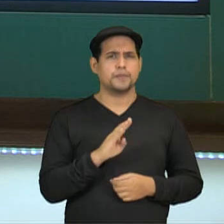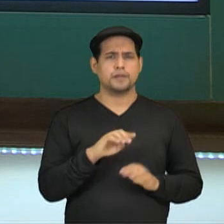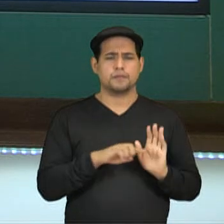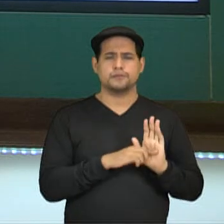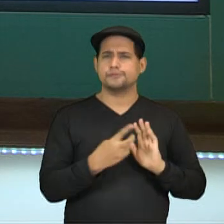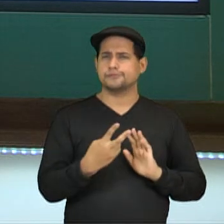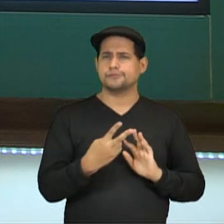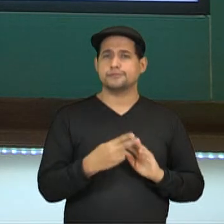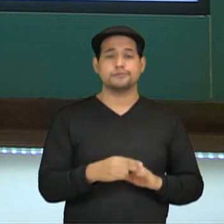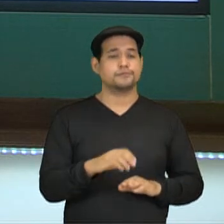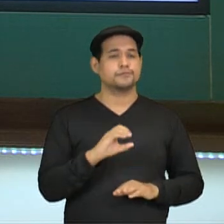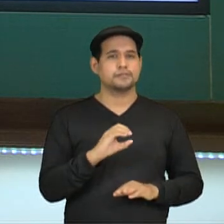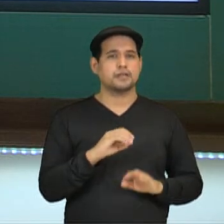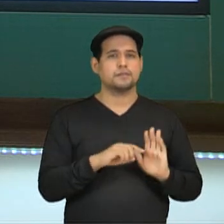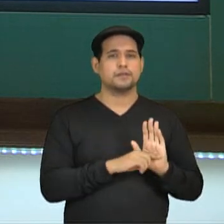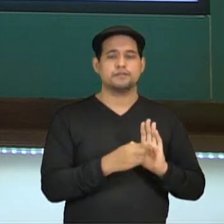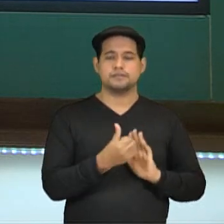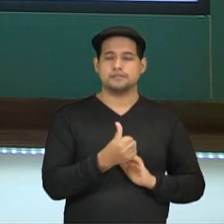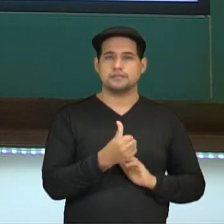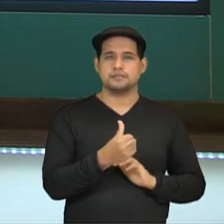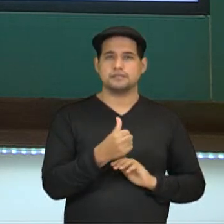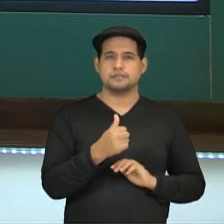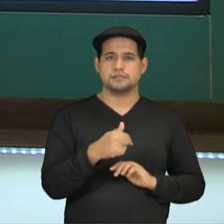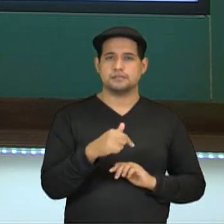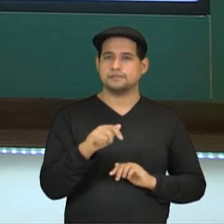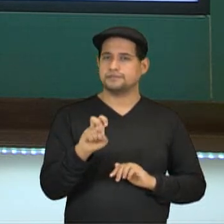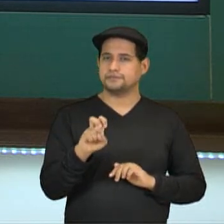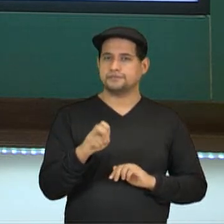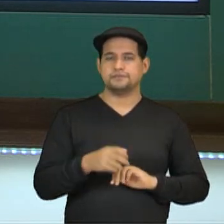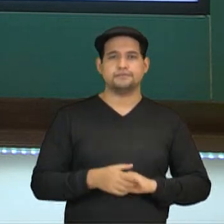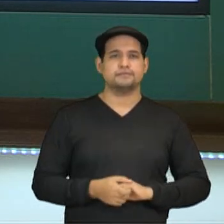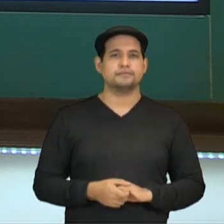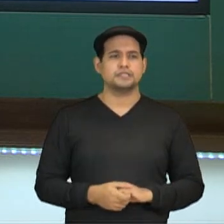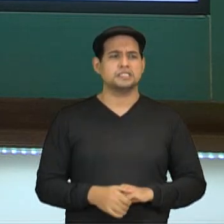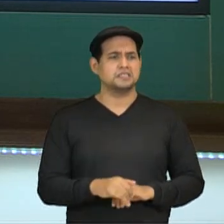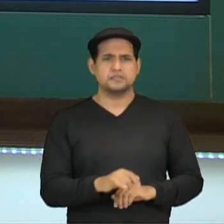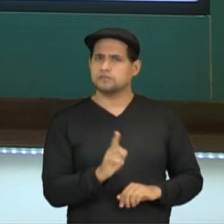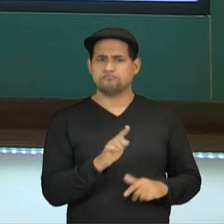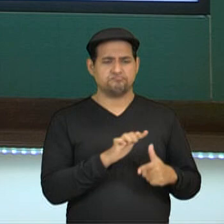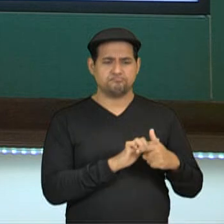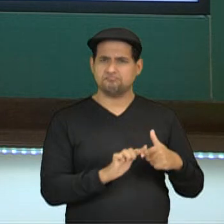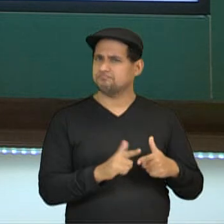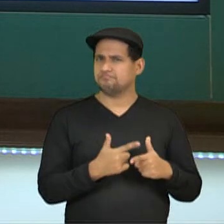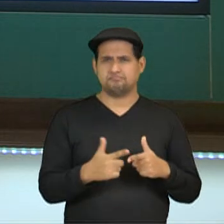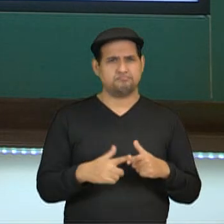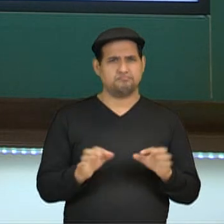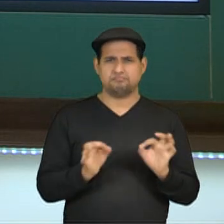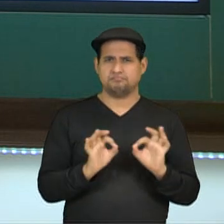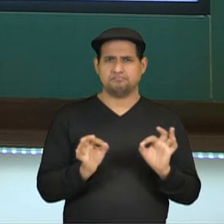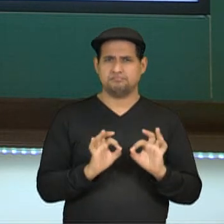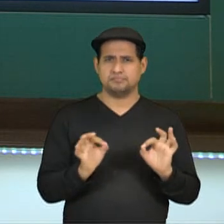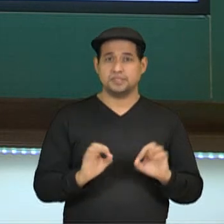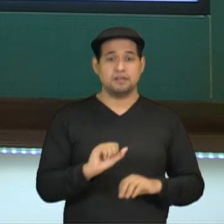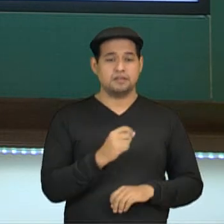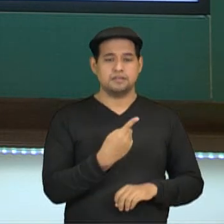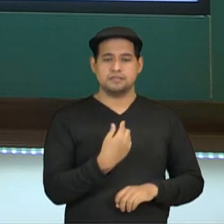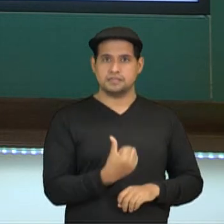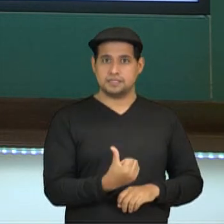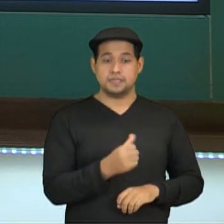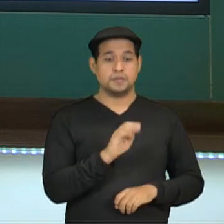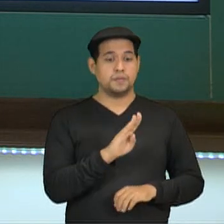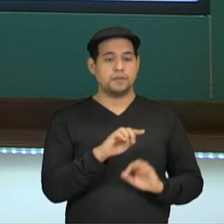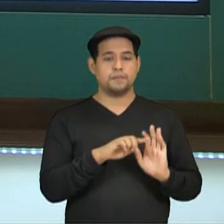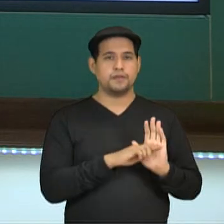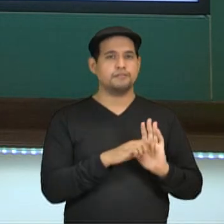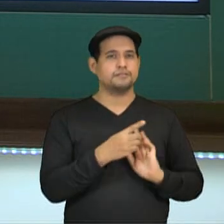menos 2 e o C é menos 675. Se você não dividiu, não tem problema. O A é 16, o B